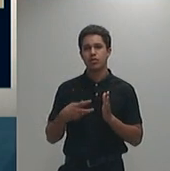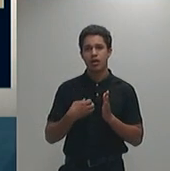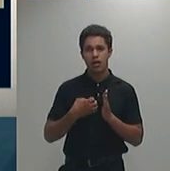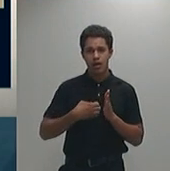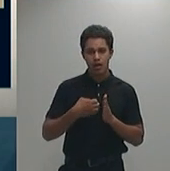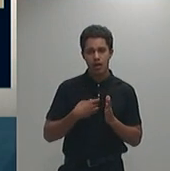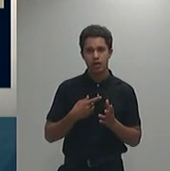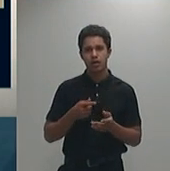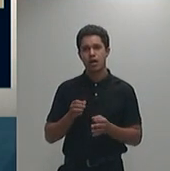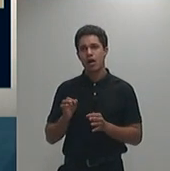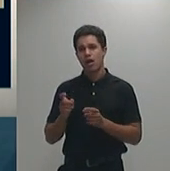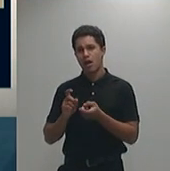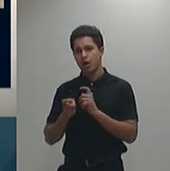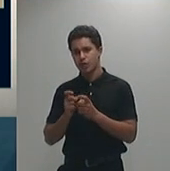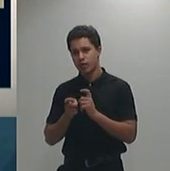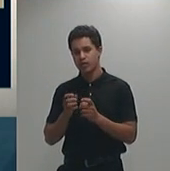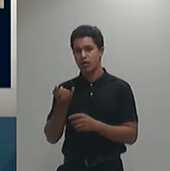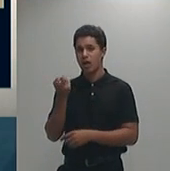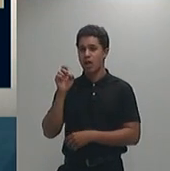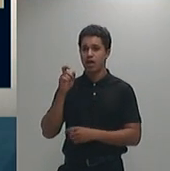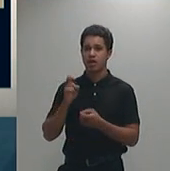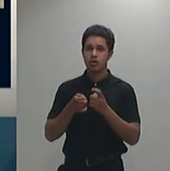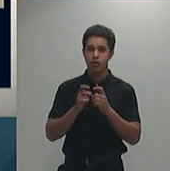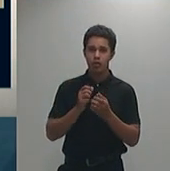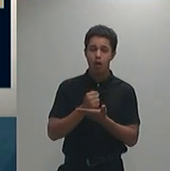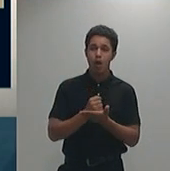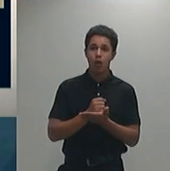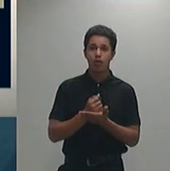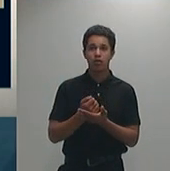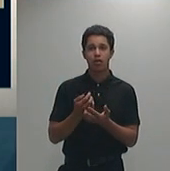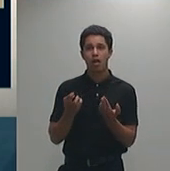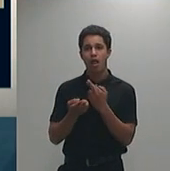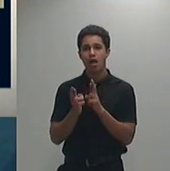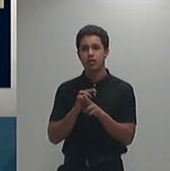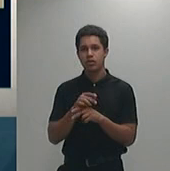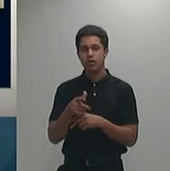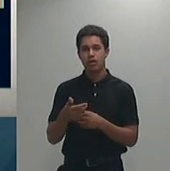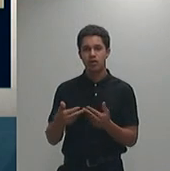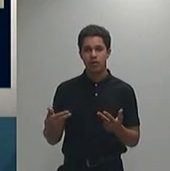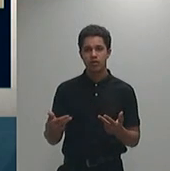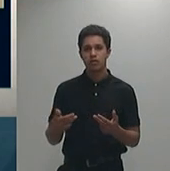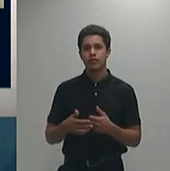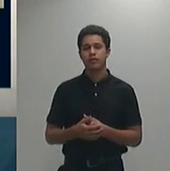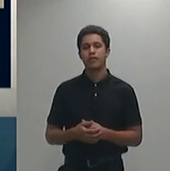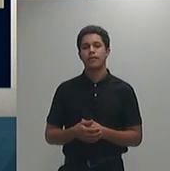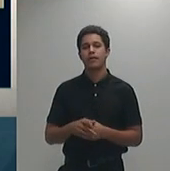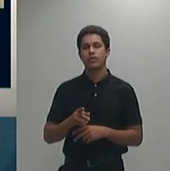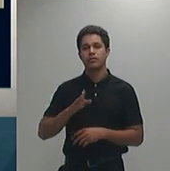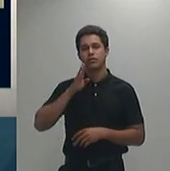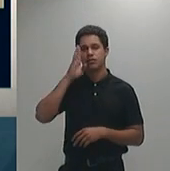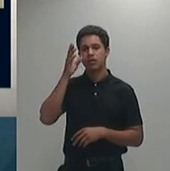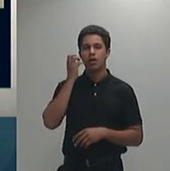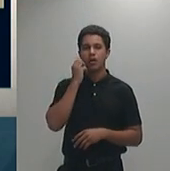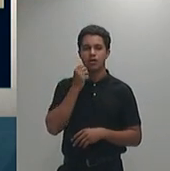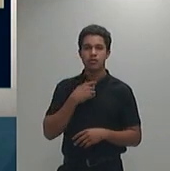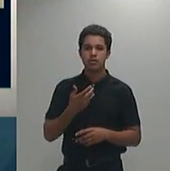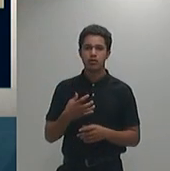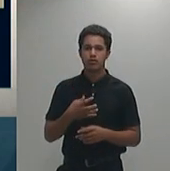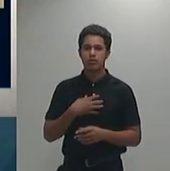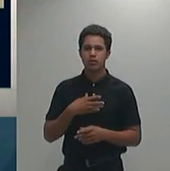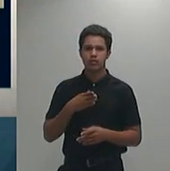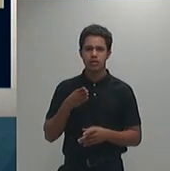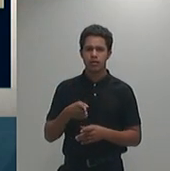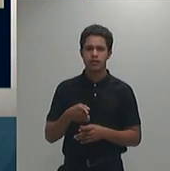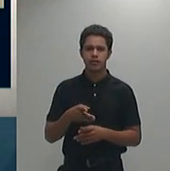e controladores envolvidos em Tais ilícitos em especial a dos uma das medidas em certas no artigo 159